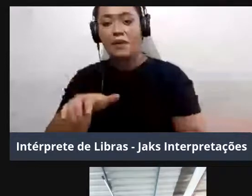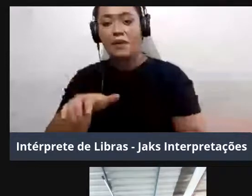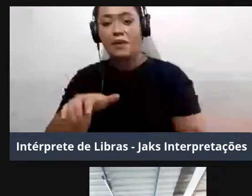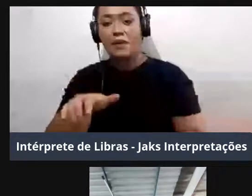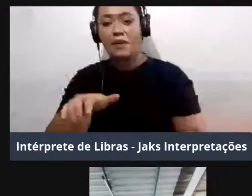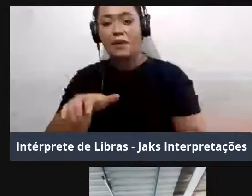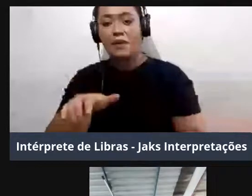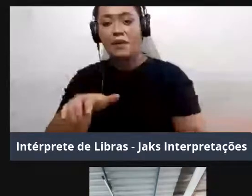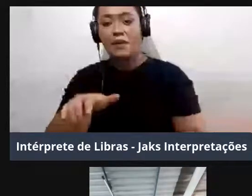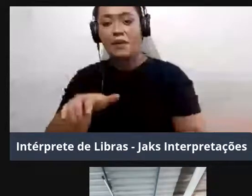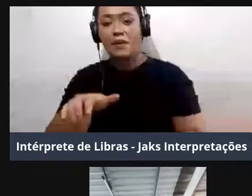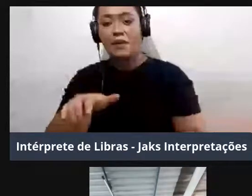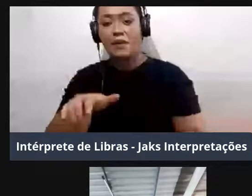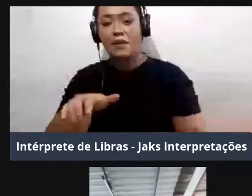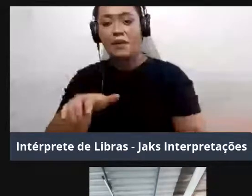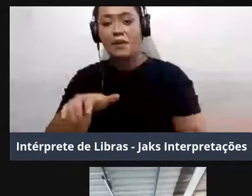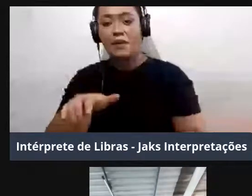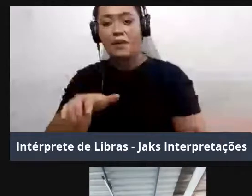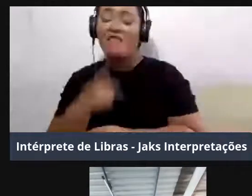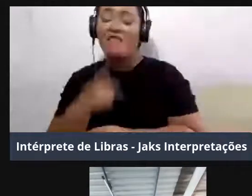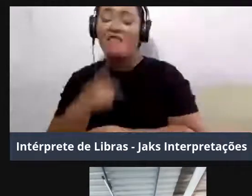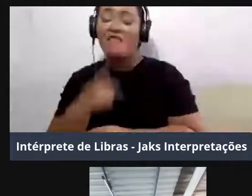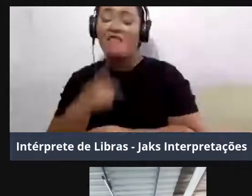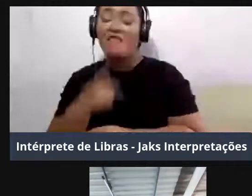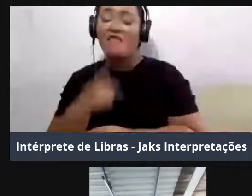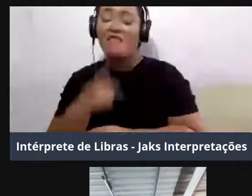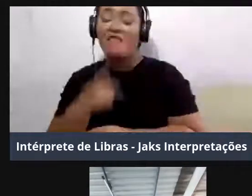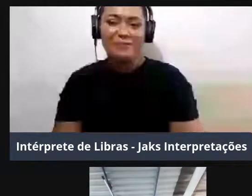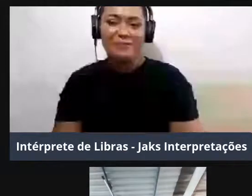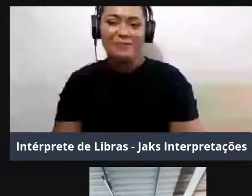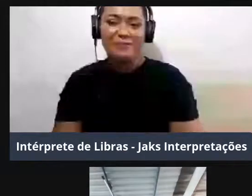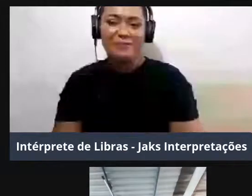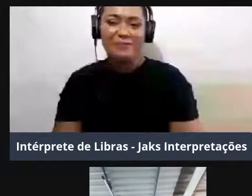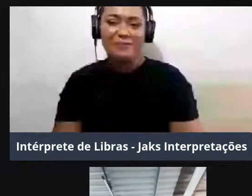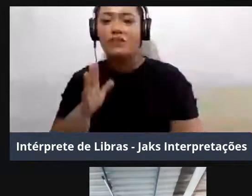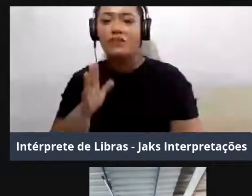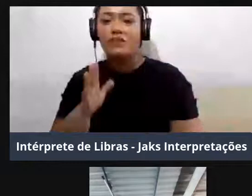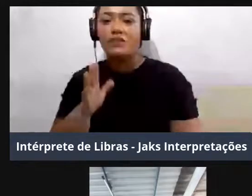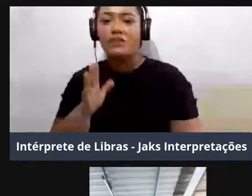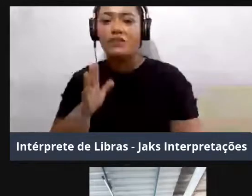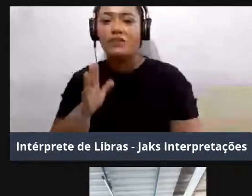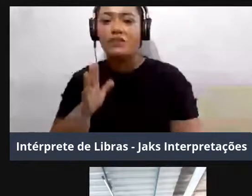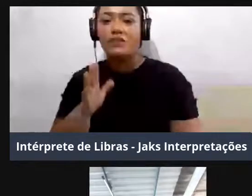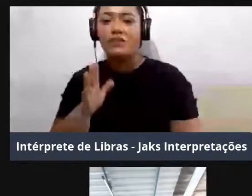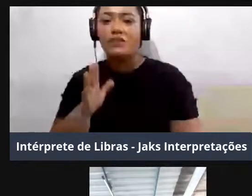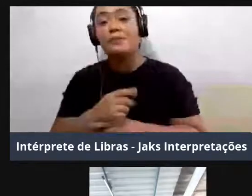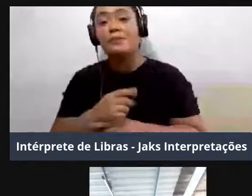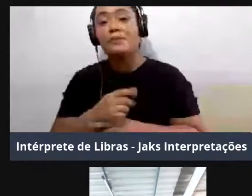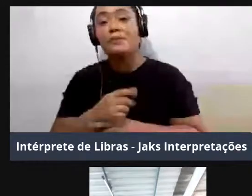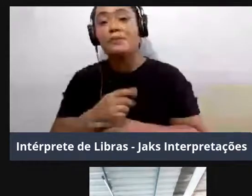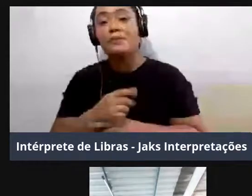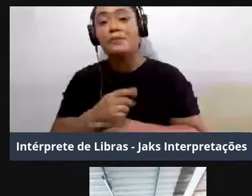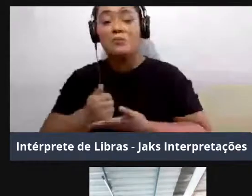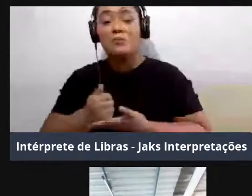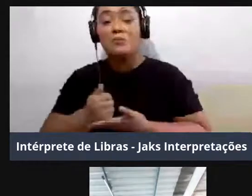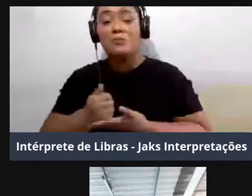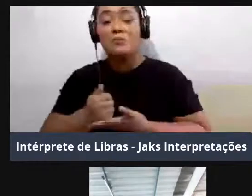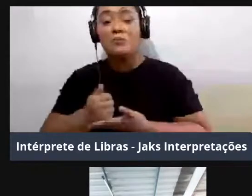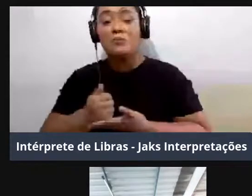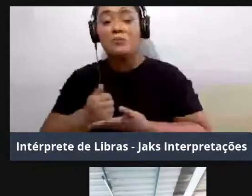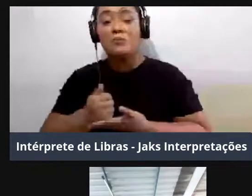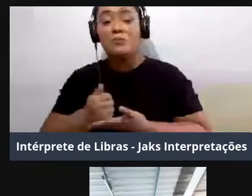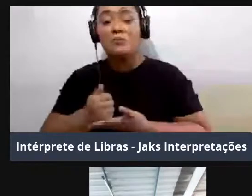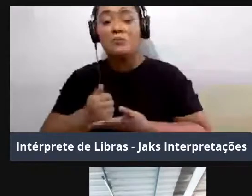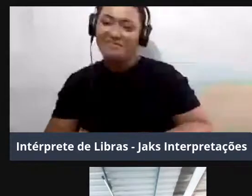Mas é isso. Eu queria muito agradecer as falas de vocês. Eu acho que elas trazem assim, um pouco dessa complexidade, né?